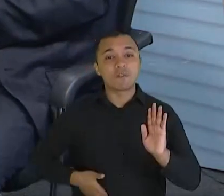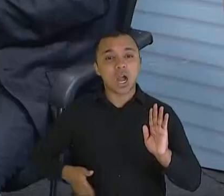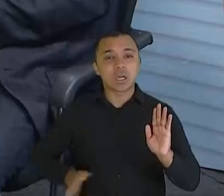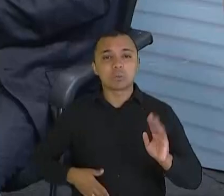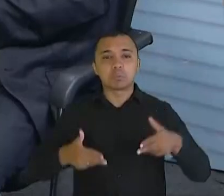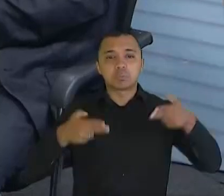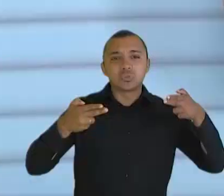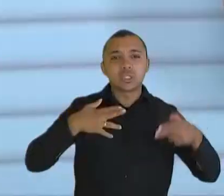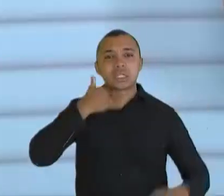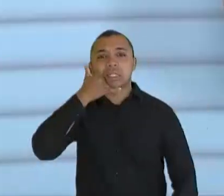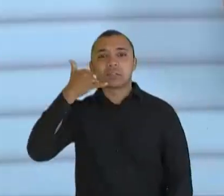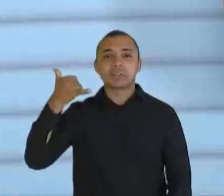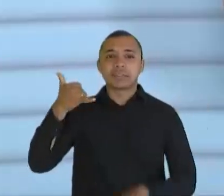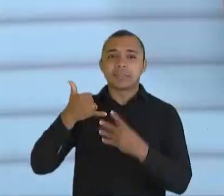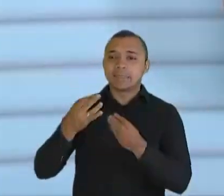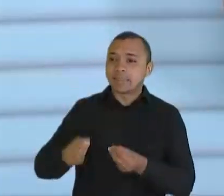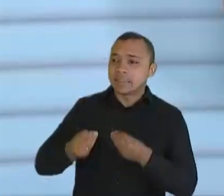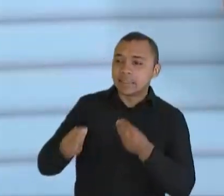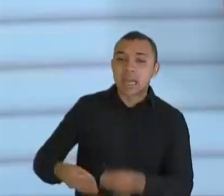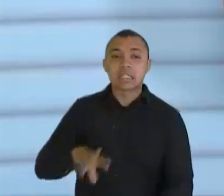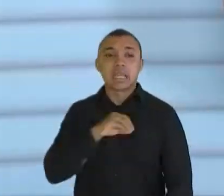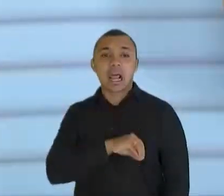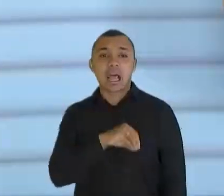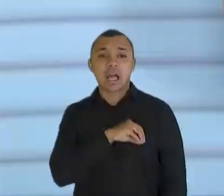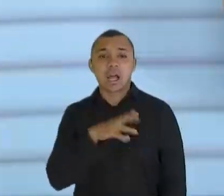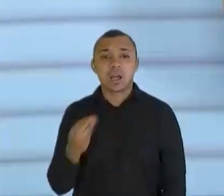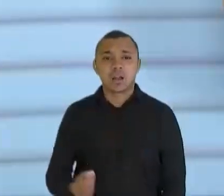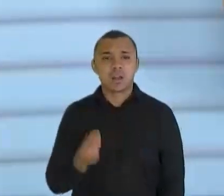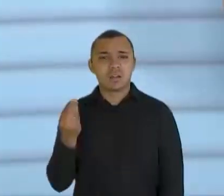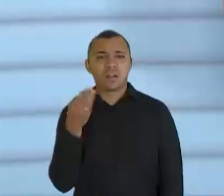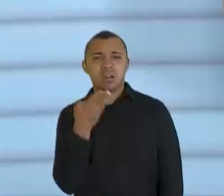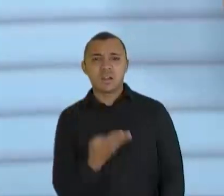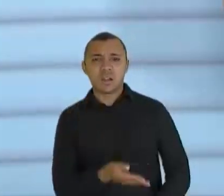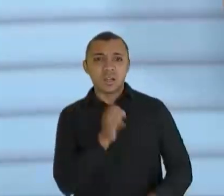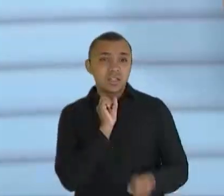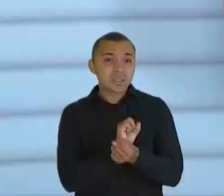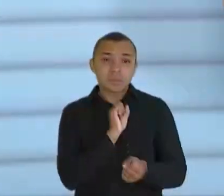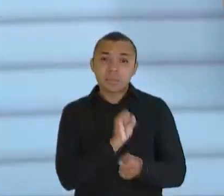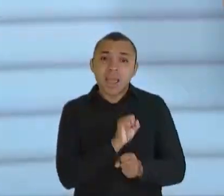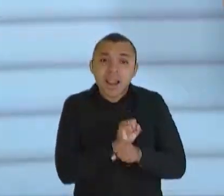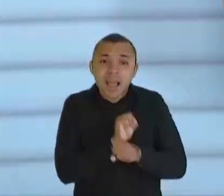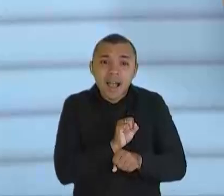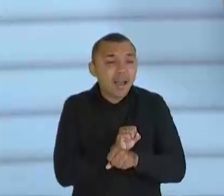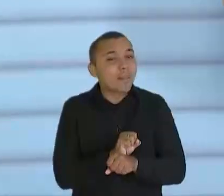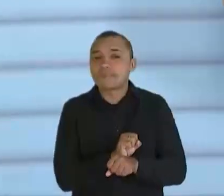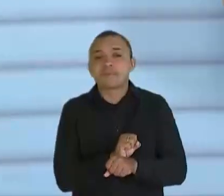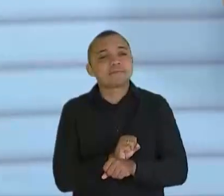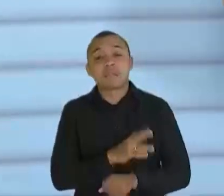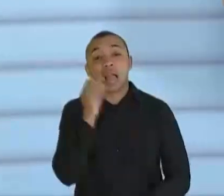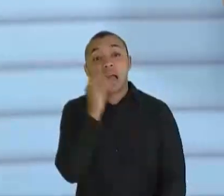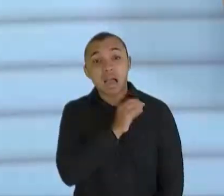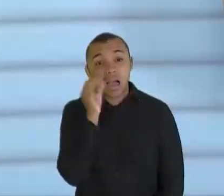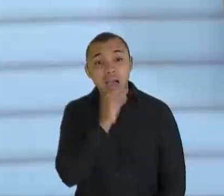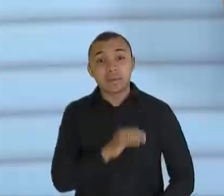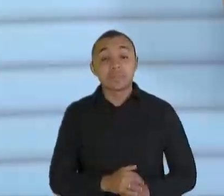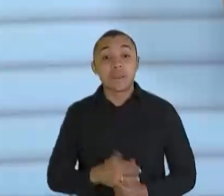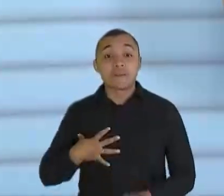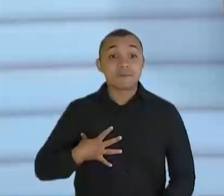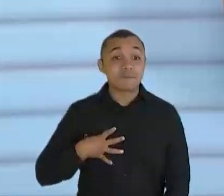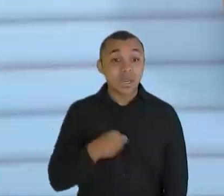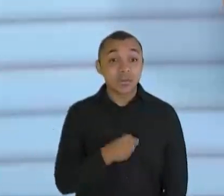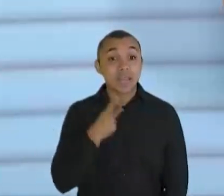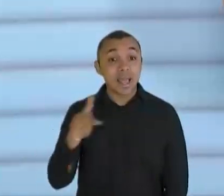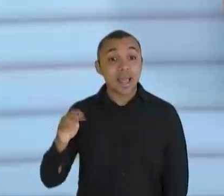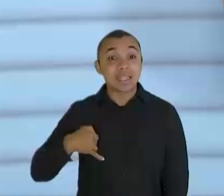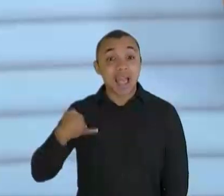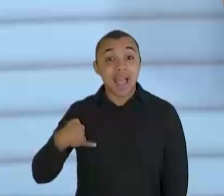leva um celular e a diária dela, ela não pode esperar, ela tem que ter uma resposta imediata. O filho de 16 anos dela, que